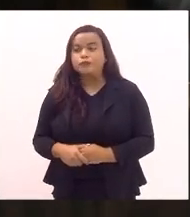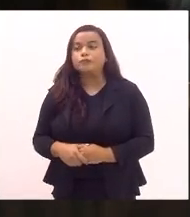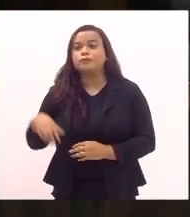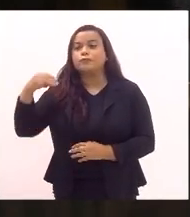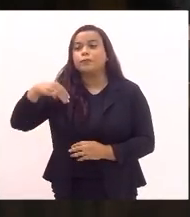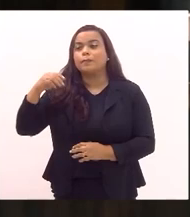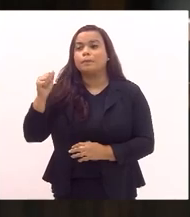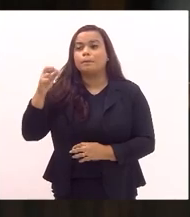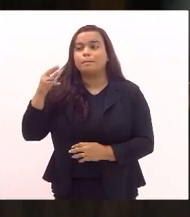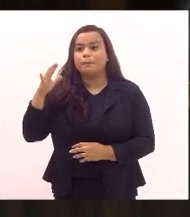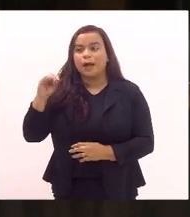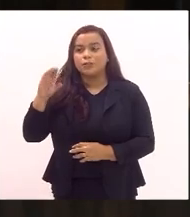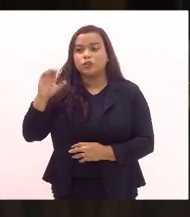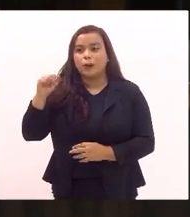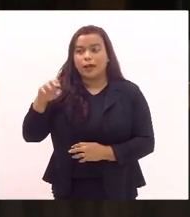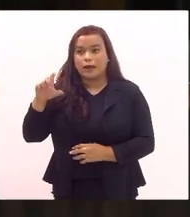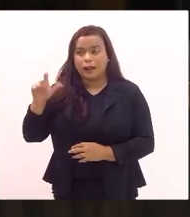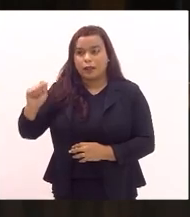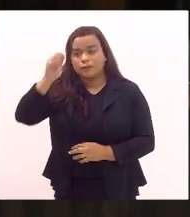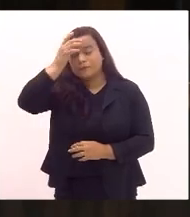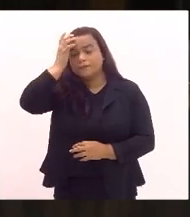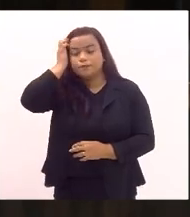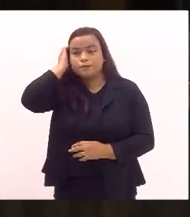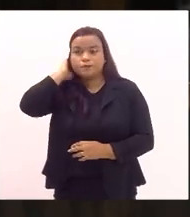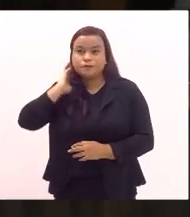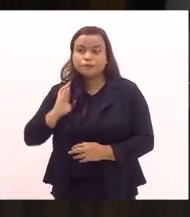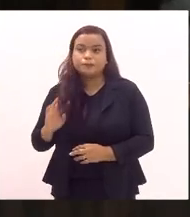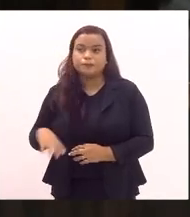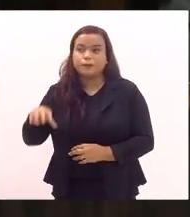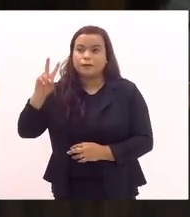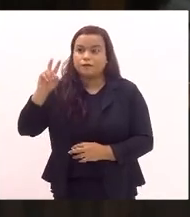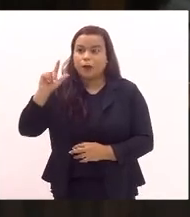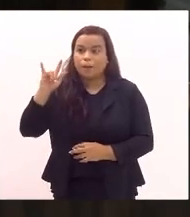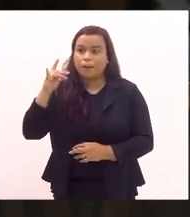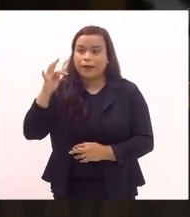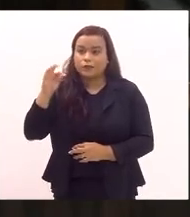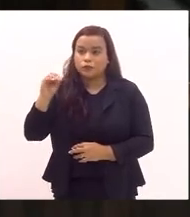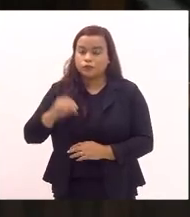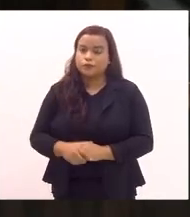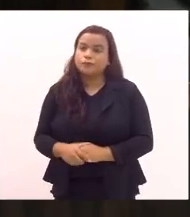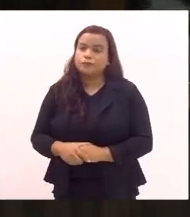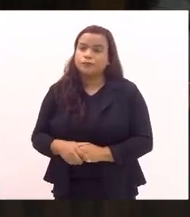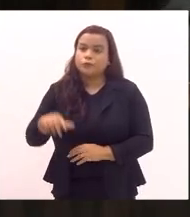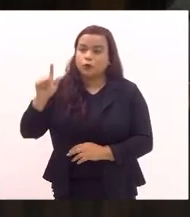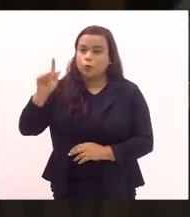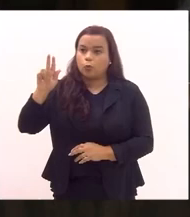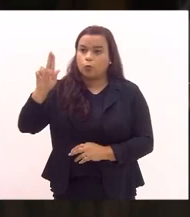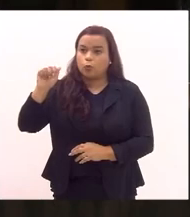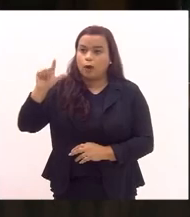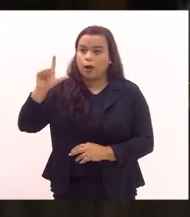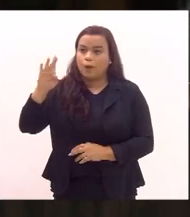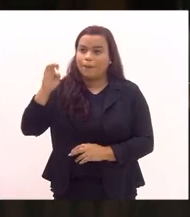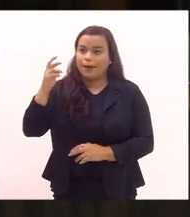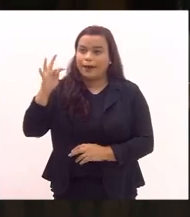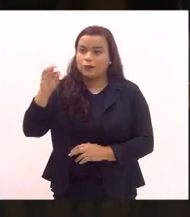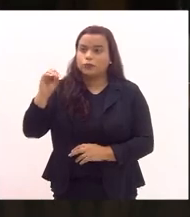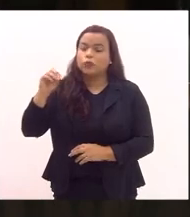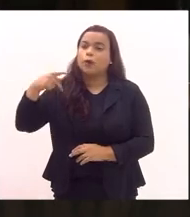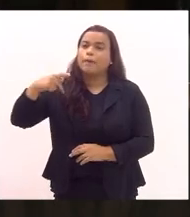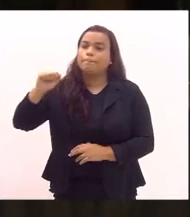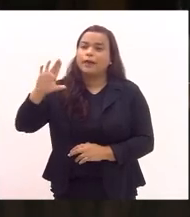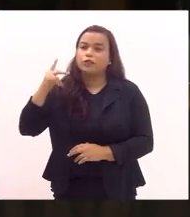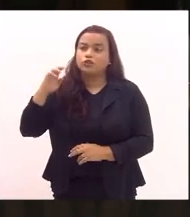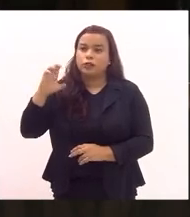Marcio Marcio canela Márcio canela Márcio Gualberto Márcio Gualberto Márcio Pacheco